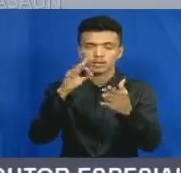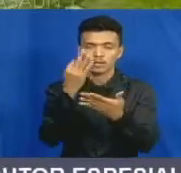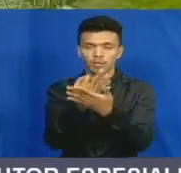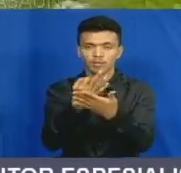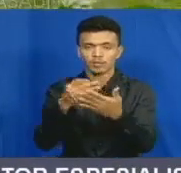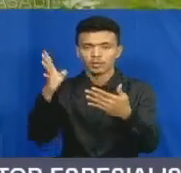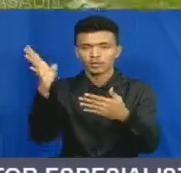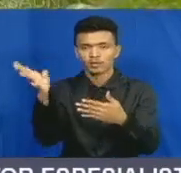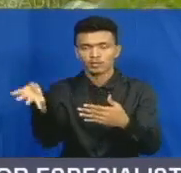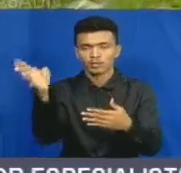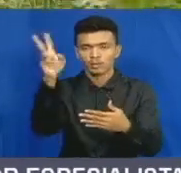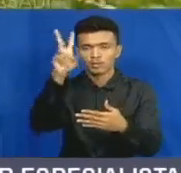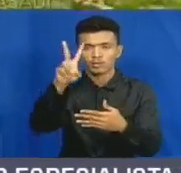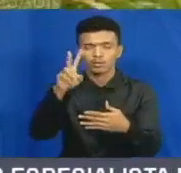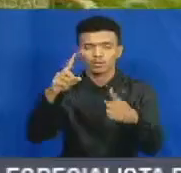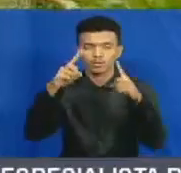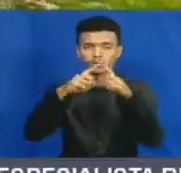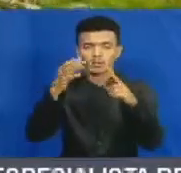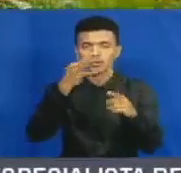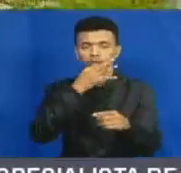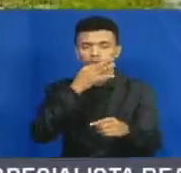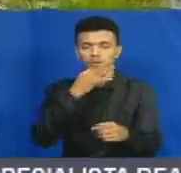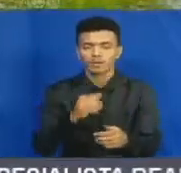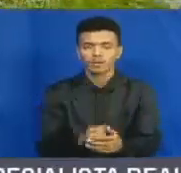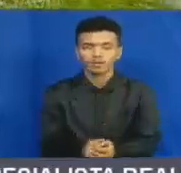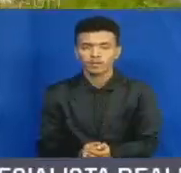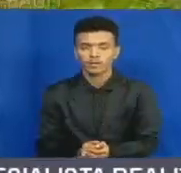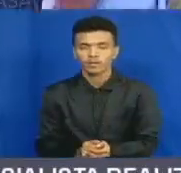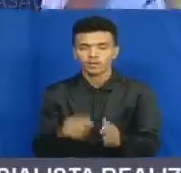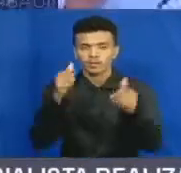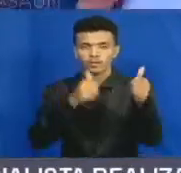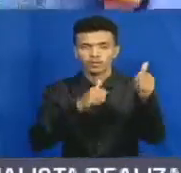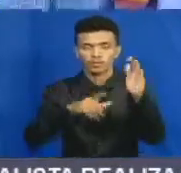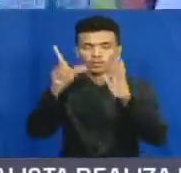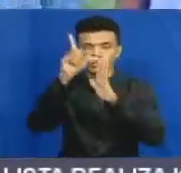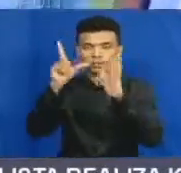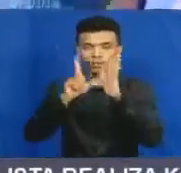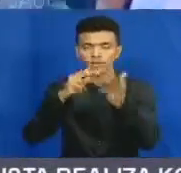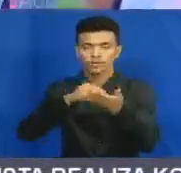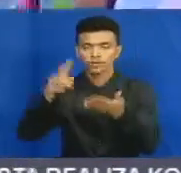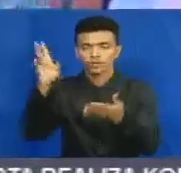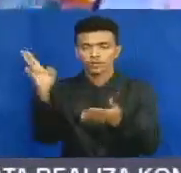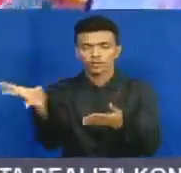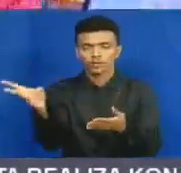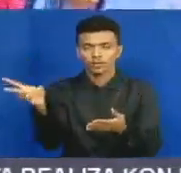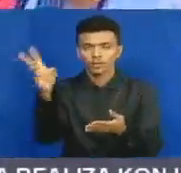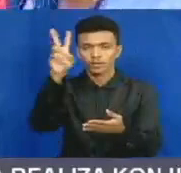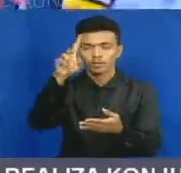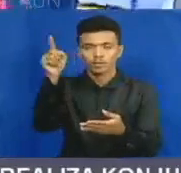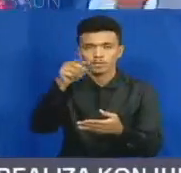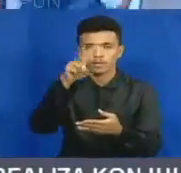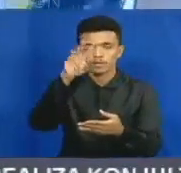hat nulu resin rua pa marenda. Bajia bede kritu lei ne nulu resin ida bara ro nulu resin rua